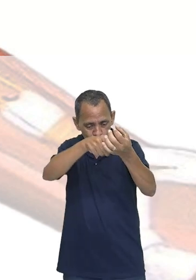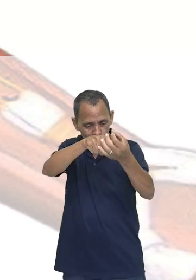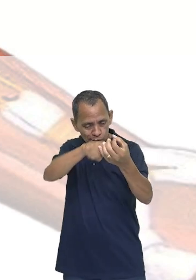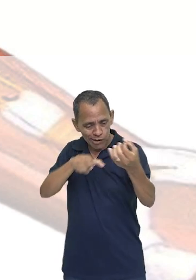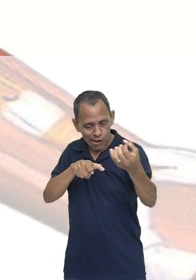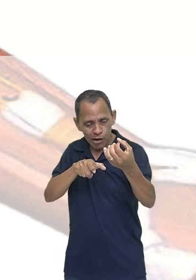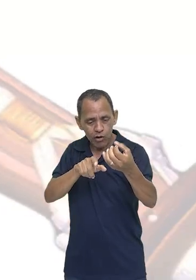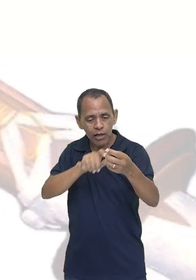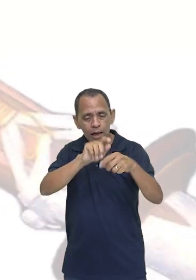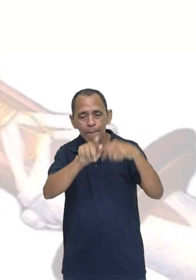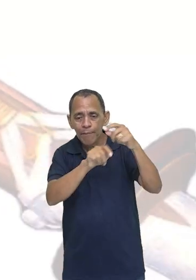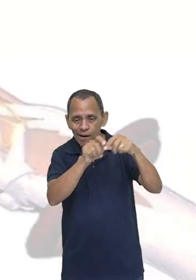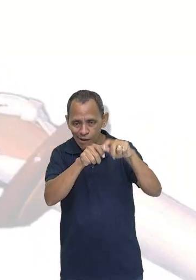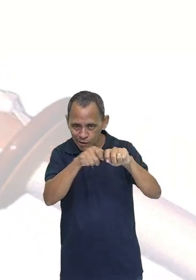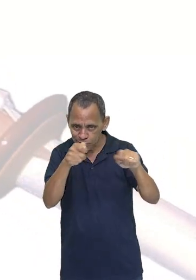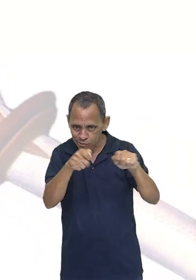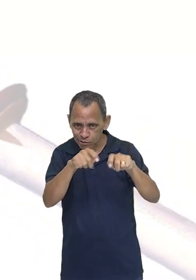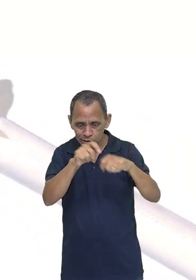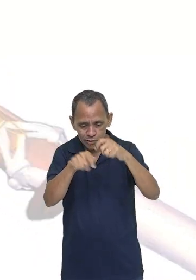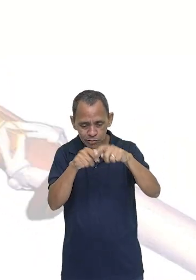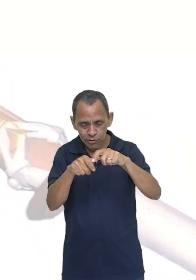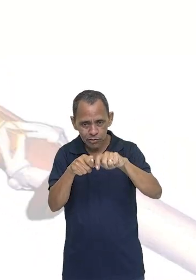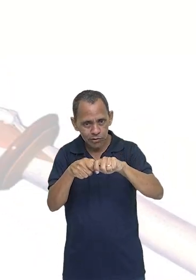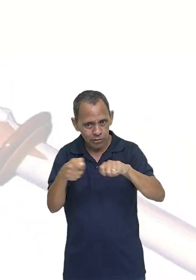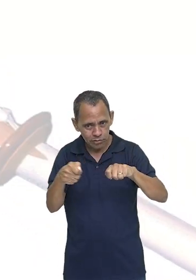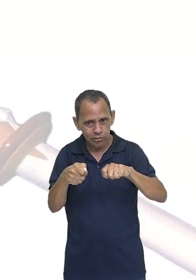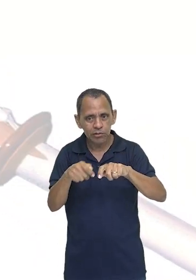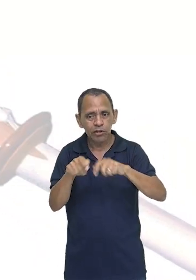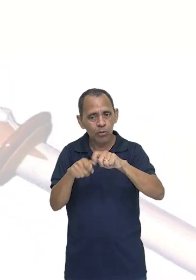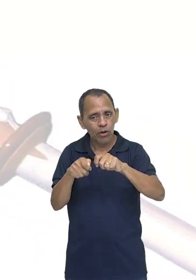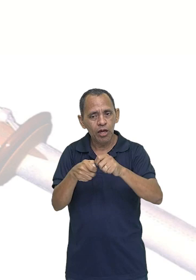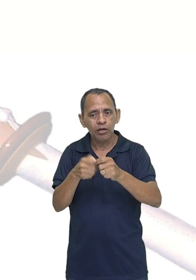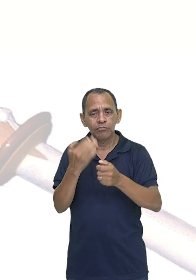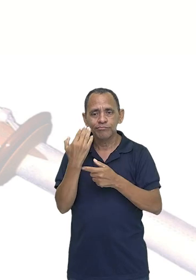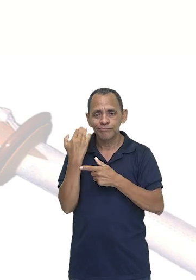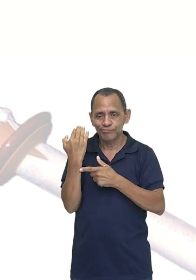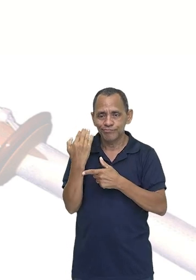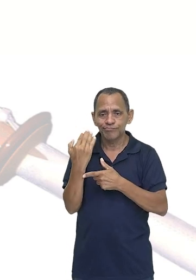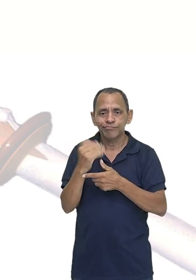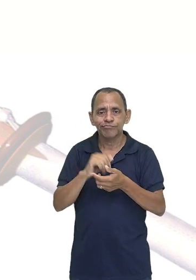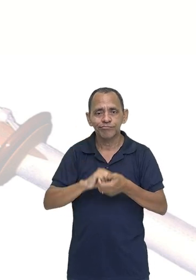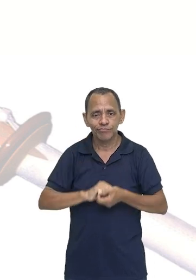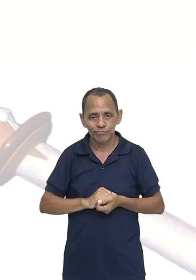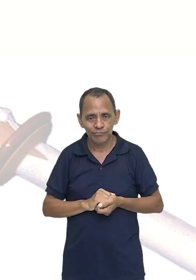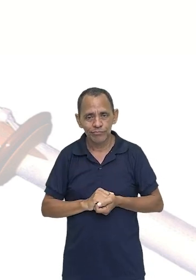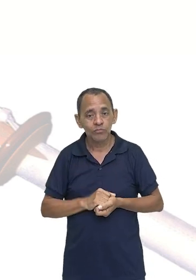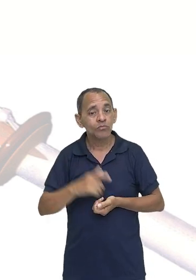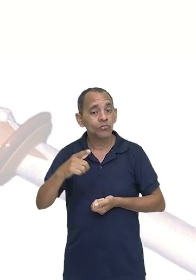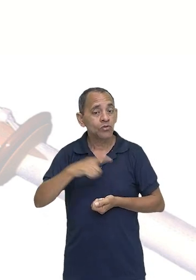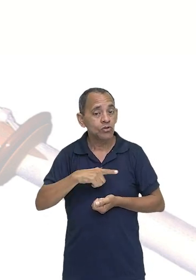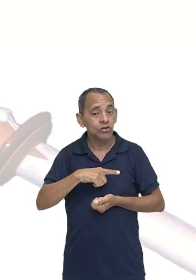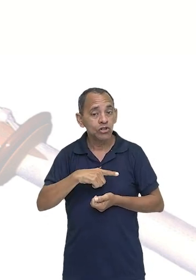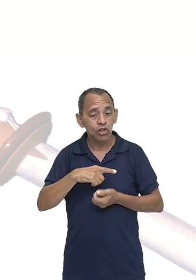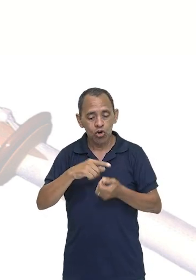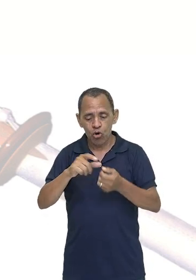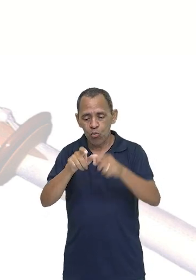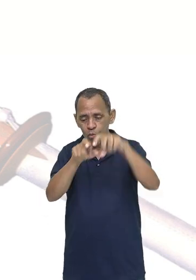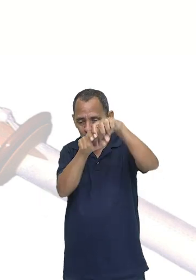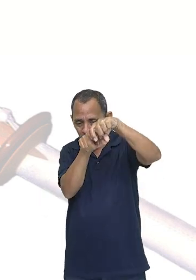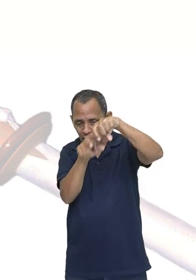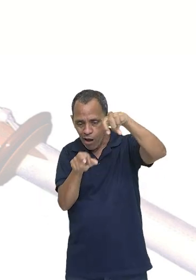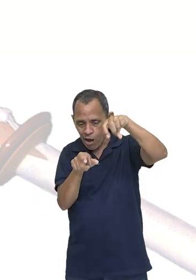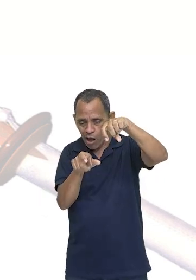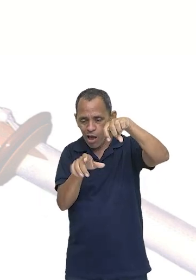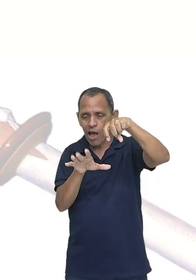Outra, né? Com as cordinhas, como vocês estão vendo. E ela tem ali a parte onde o